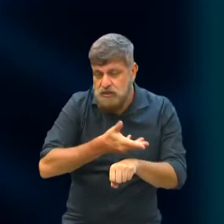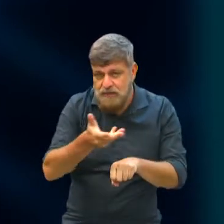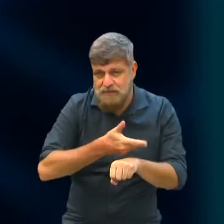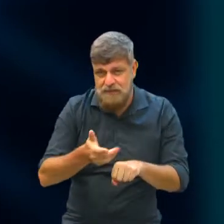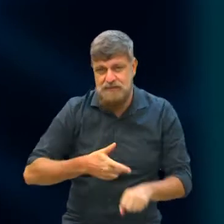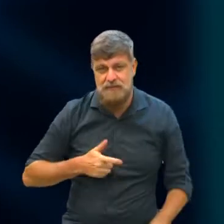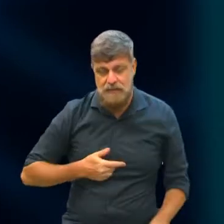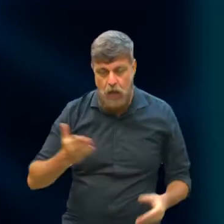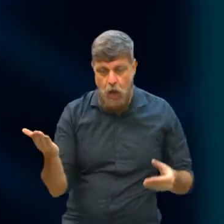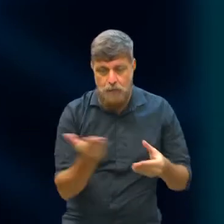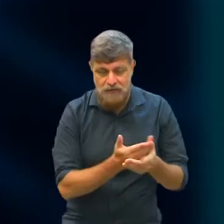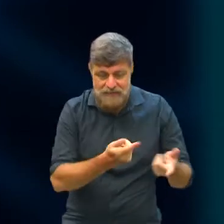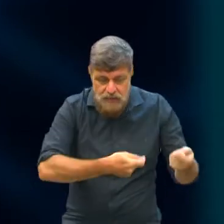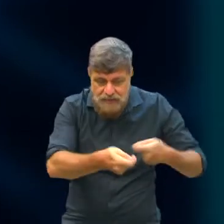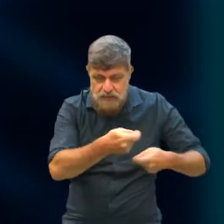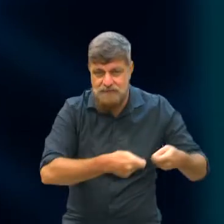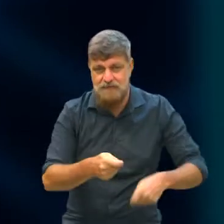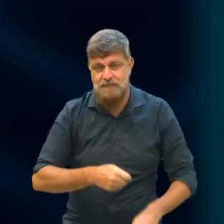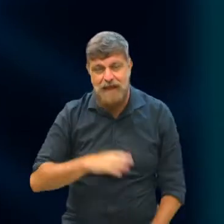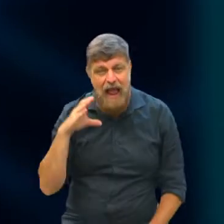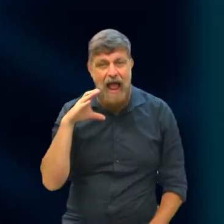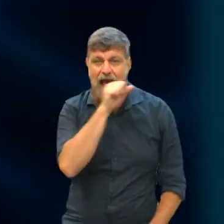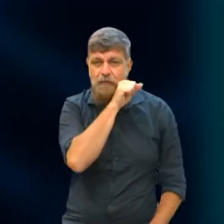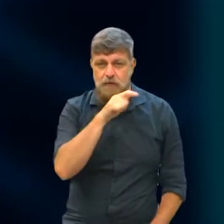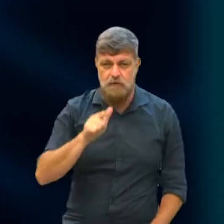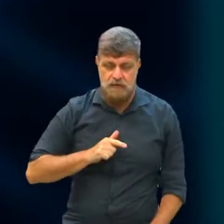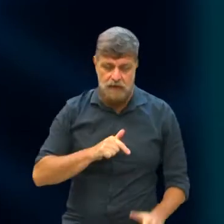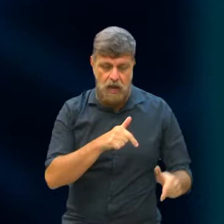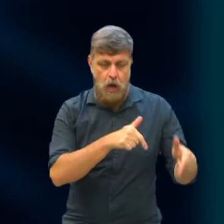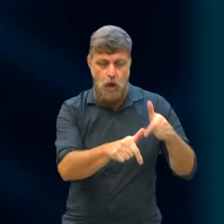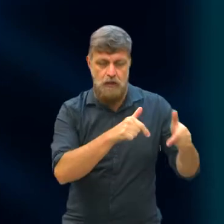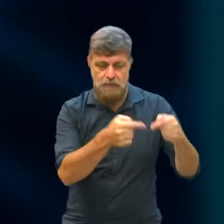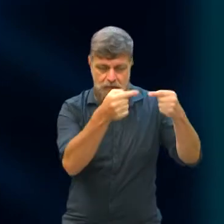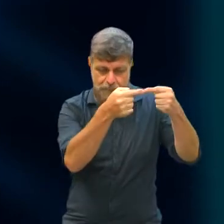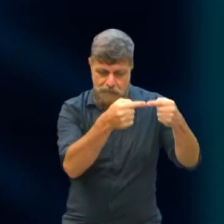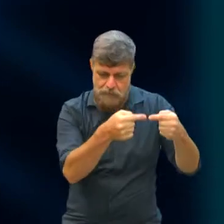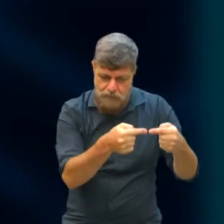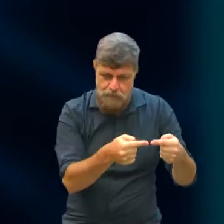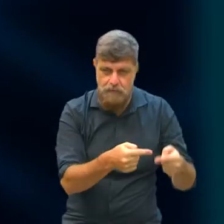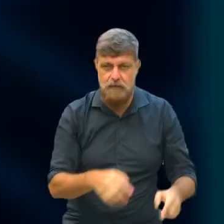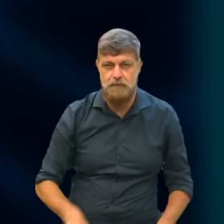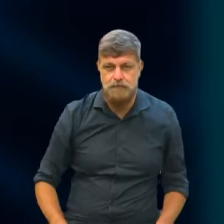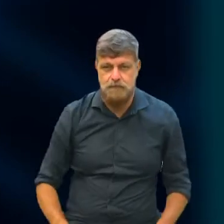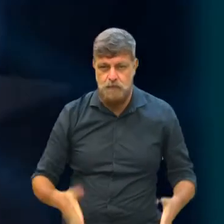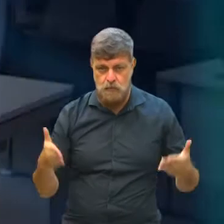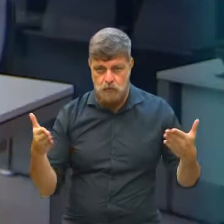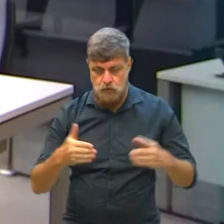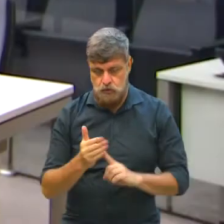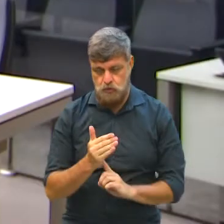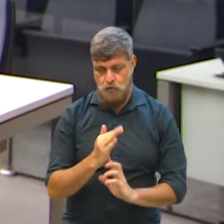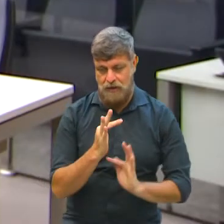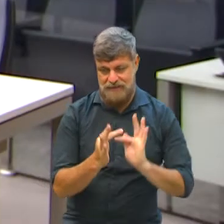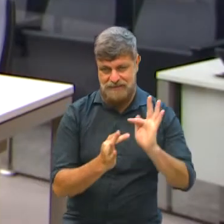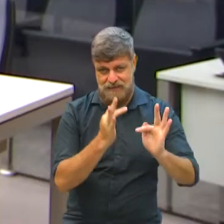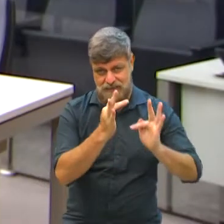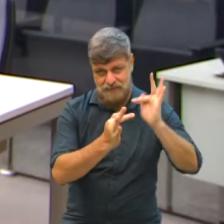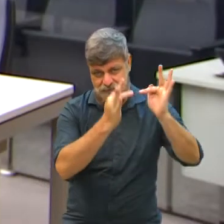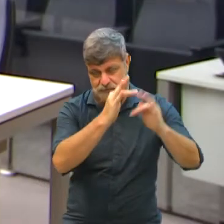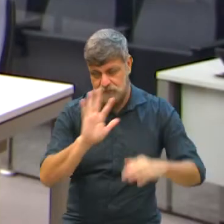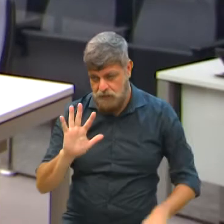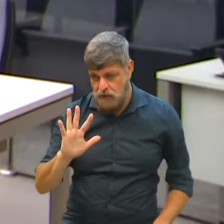agilidade no trâmite de processos administrativos aos quais o trabalho esteja vinculado hoje Como a tecnologia